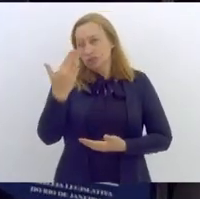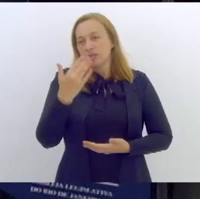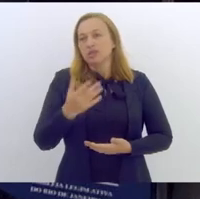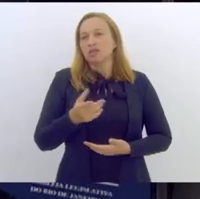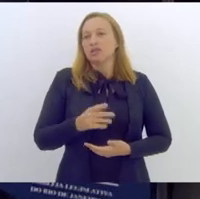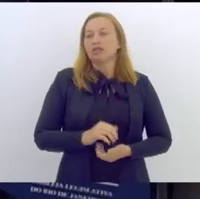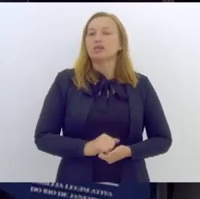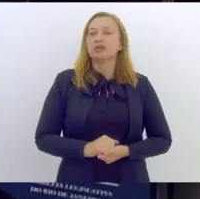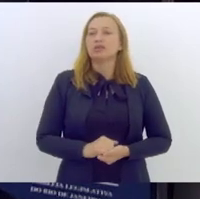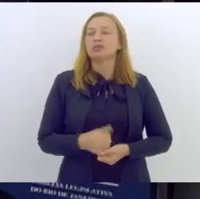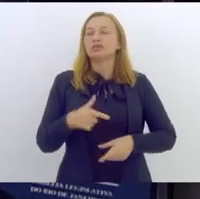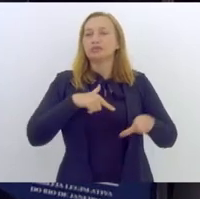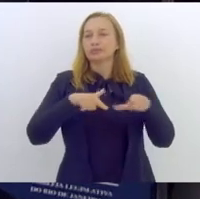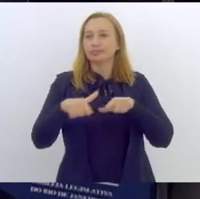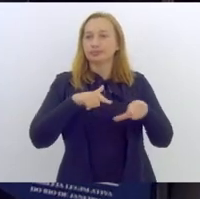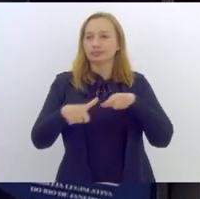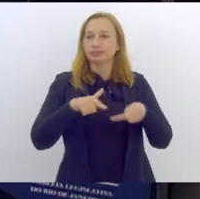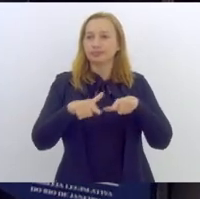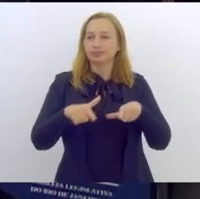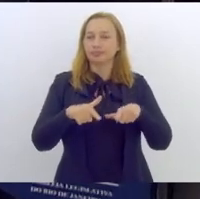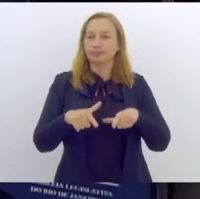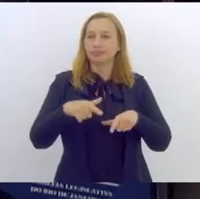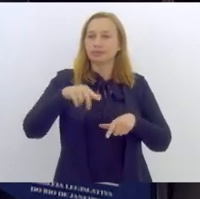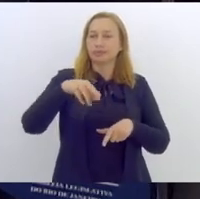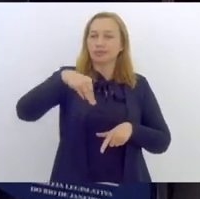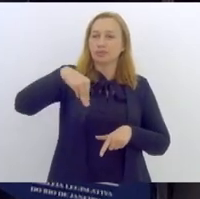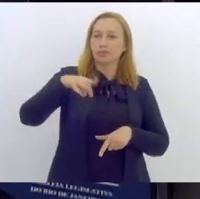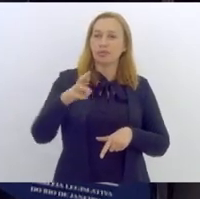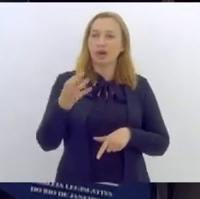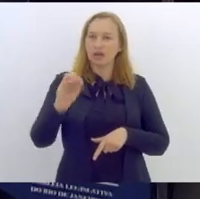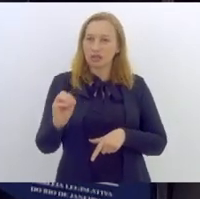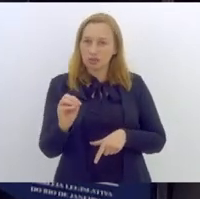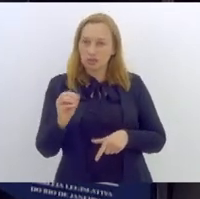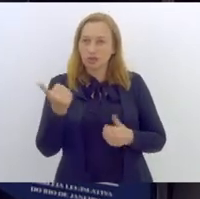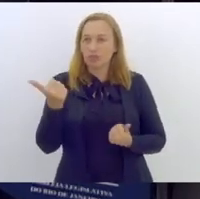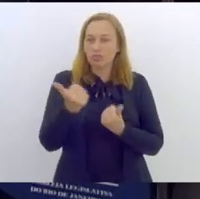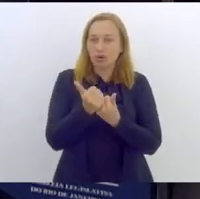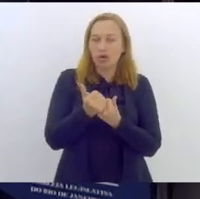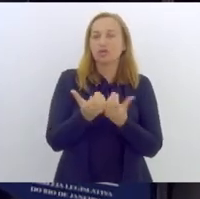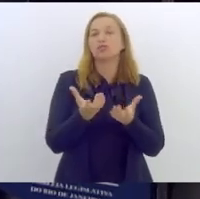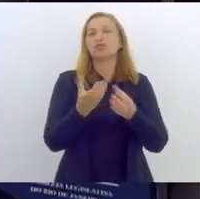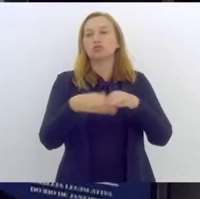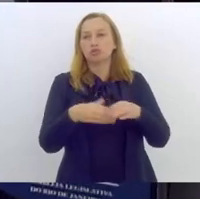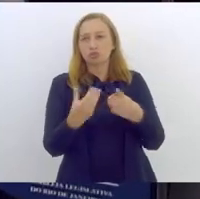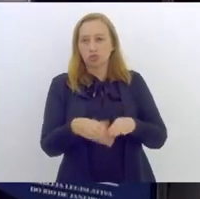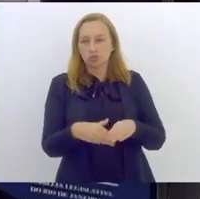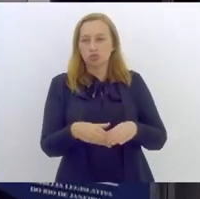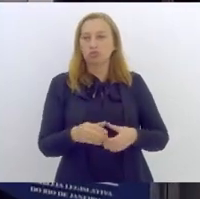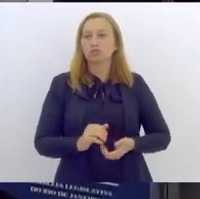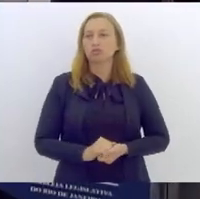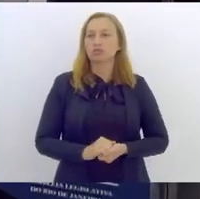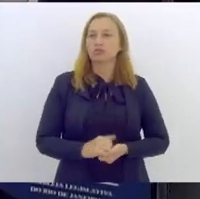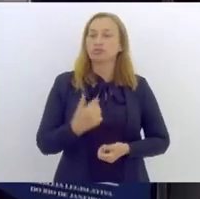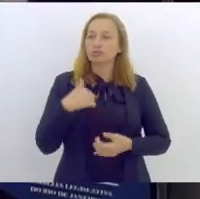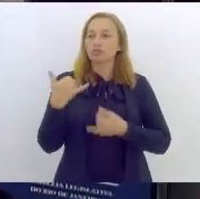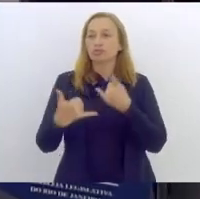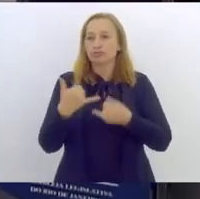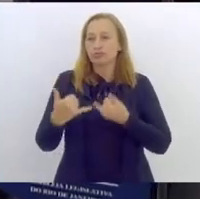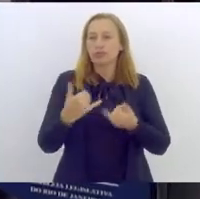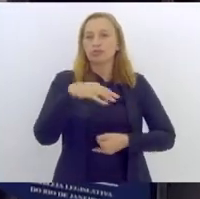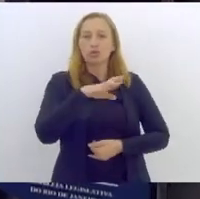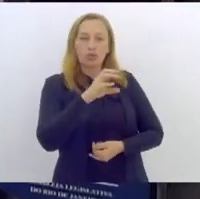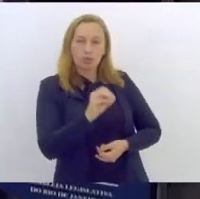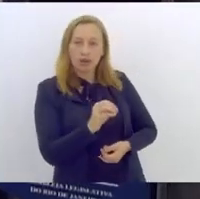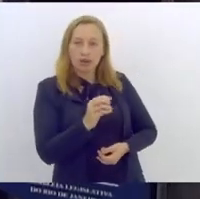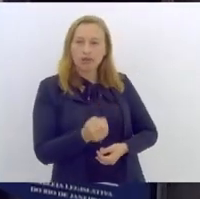imensamente o trabalho do Márcio Garcia que tem apoiados concursos Eu até brinquei com o Márcio Garcia